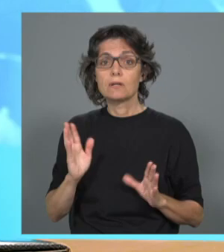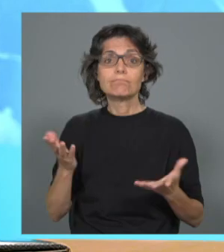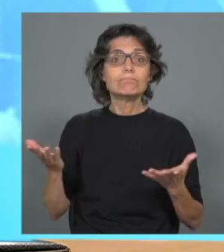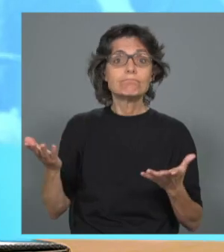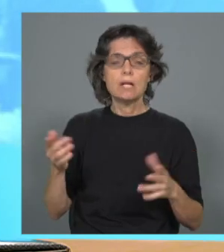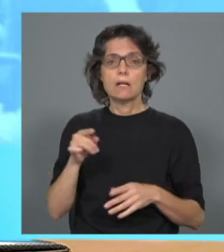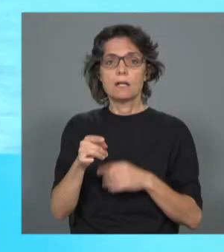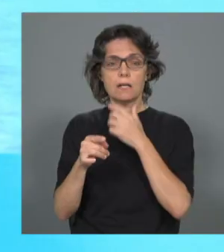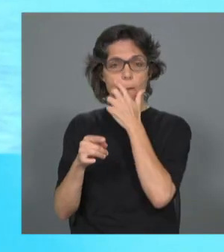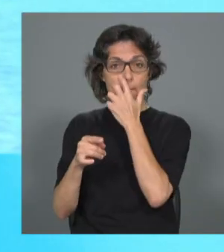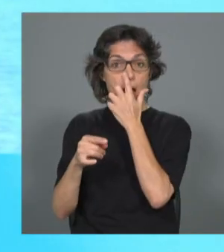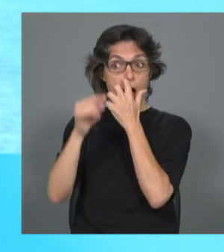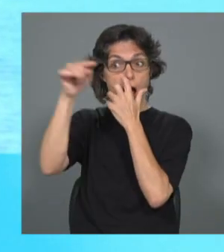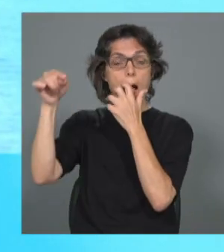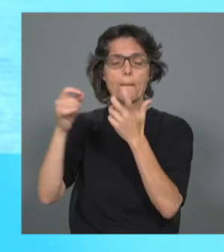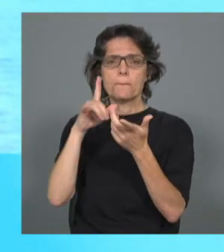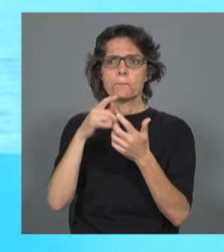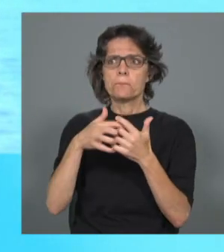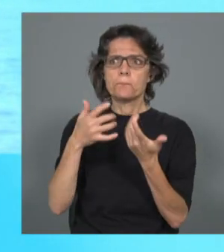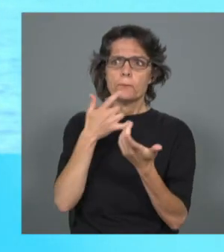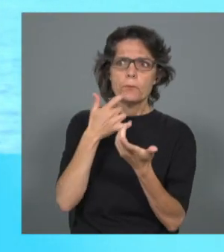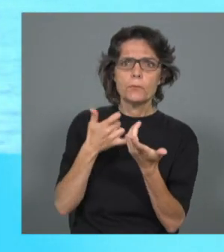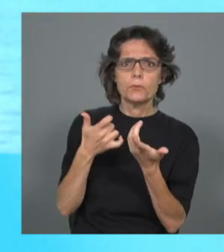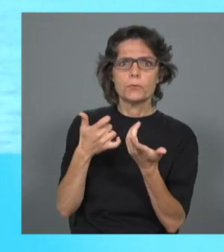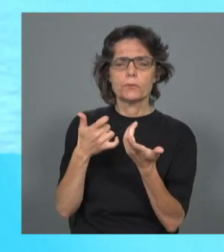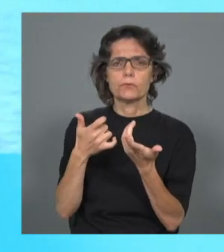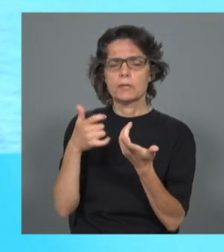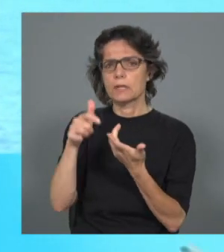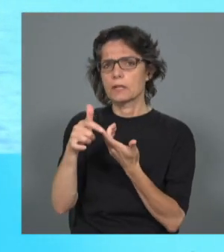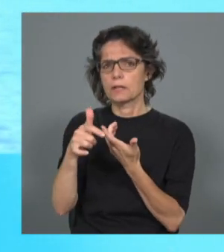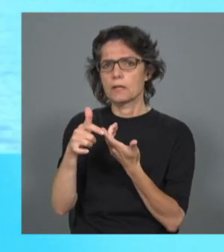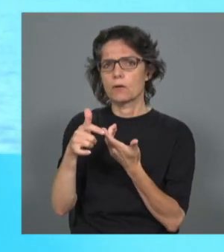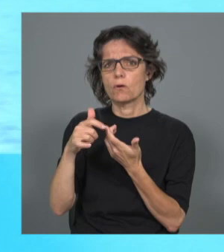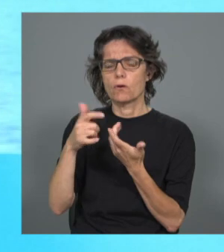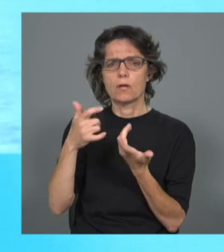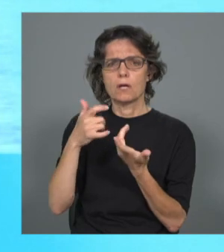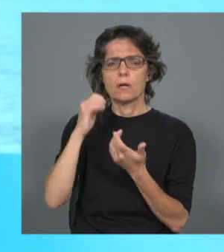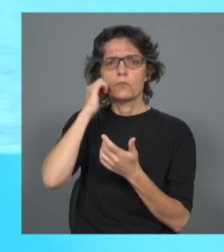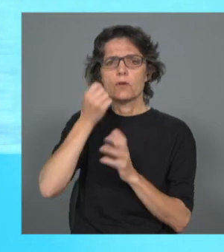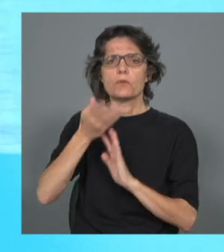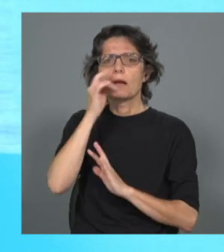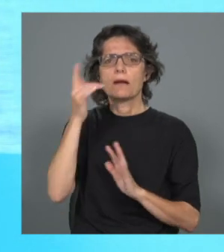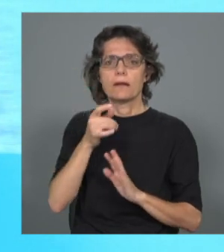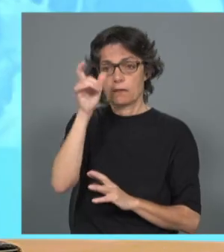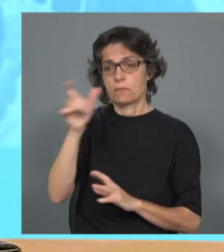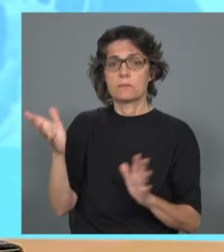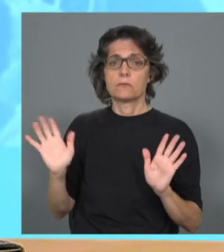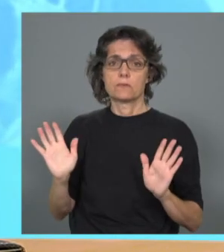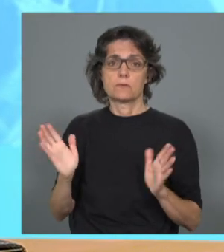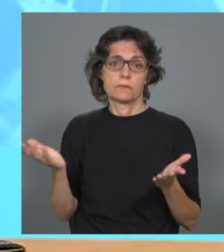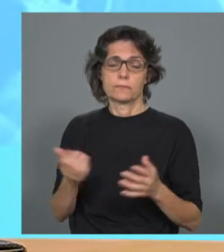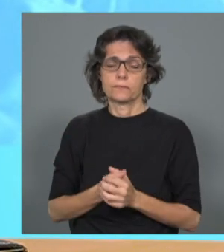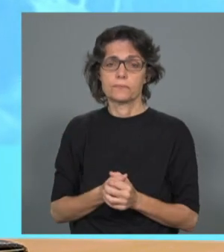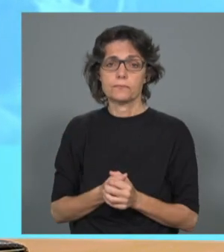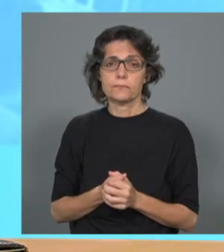há mesmo quem questione e quem afirme que o que está mais, sobretudo, em causa é o ser humano. É o ser humano. É o ser humano, exatamente. Toda esta problemática,